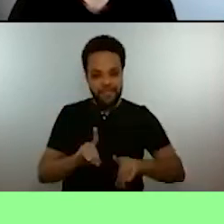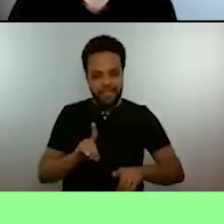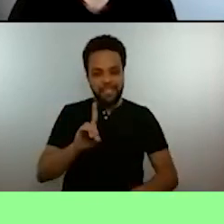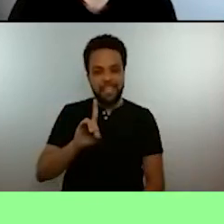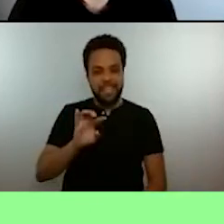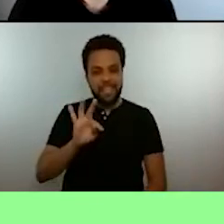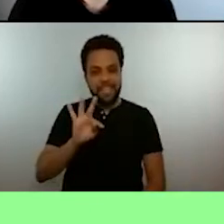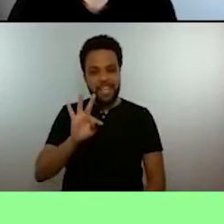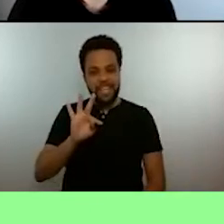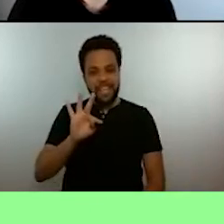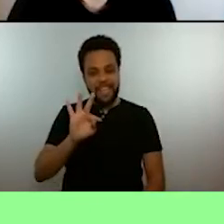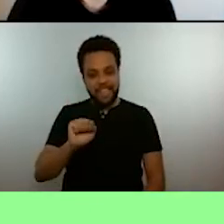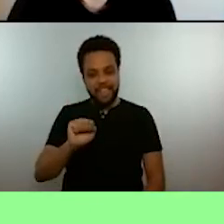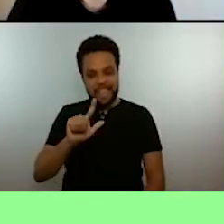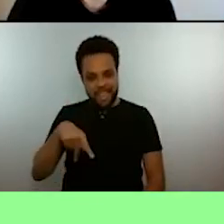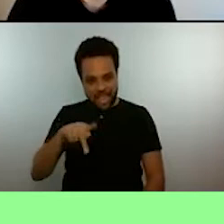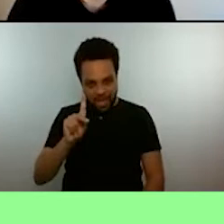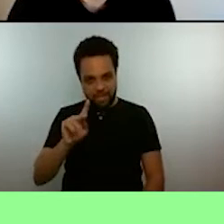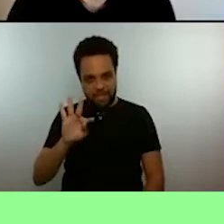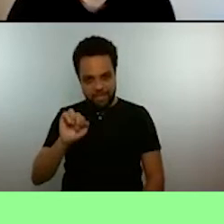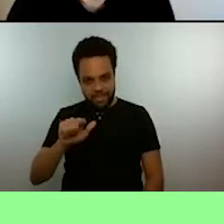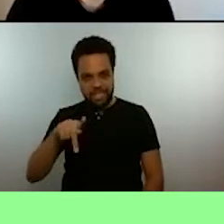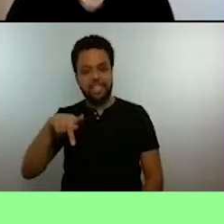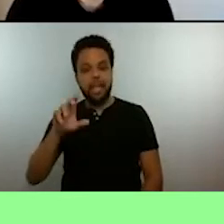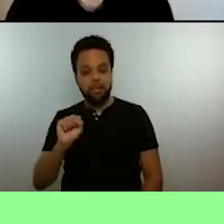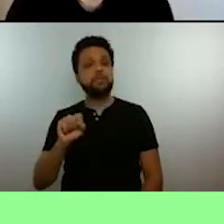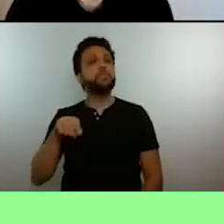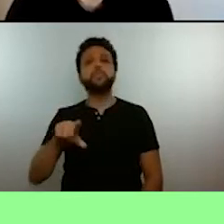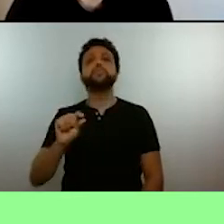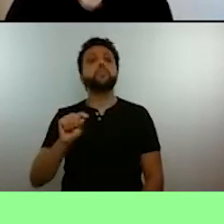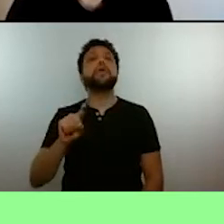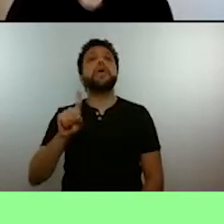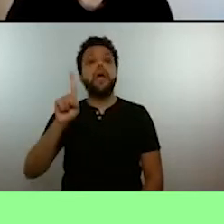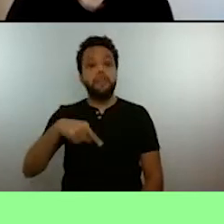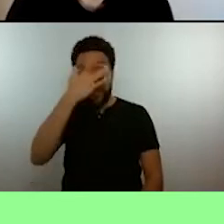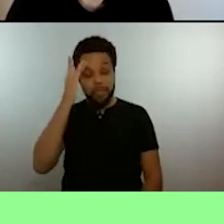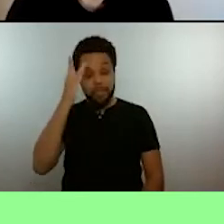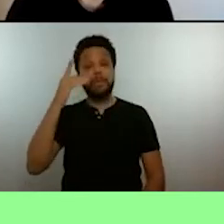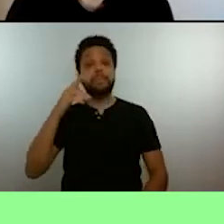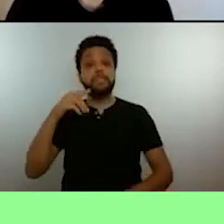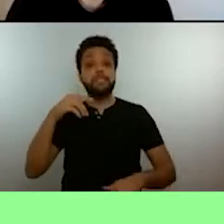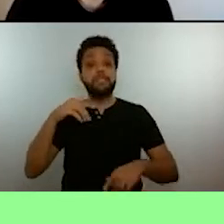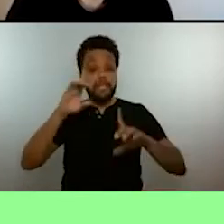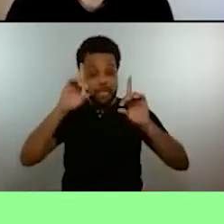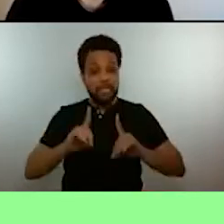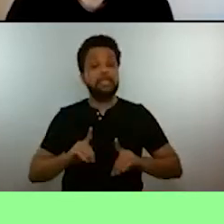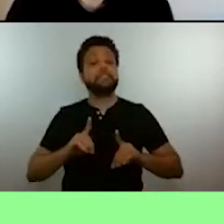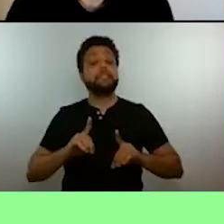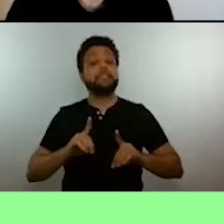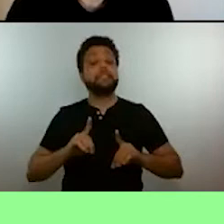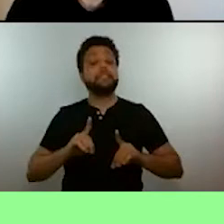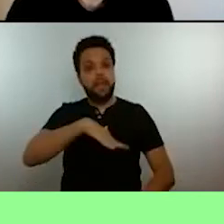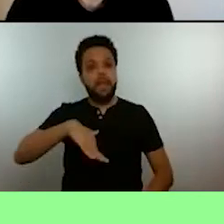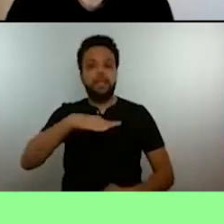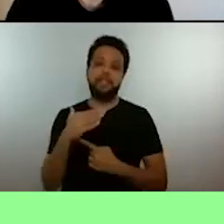que trabalham com tecnologia, né? Pessoas com deficiência. A Ana Coen, foi uma das convidadas.